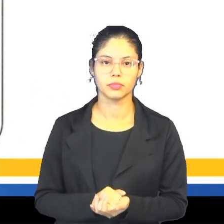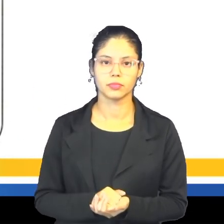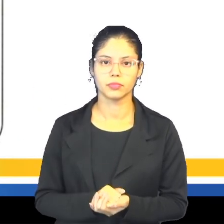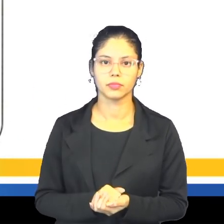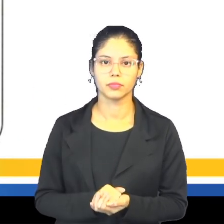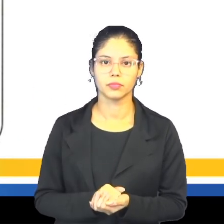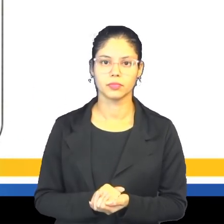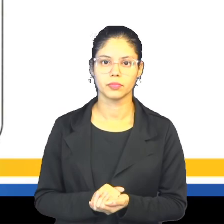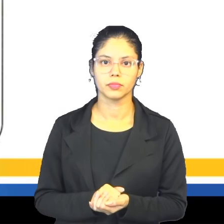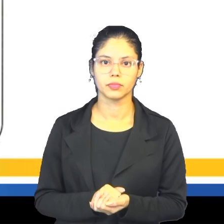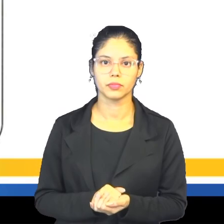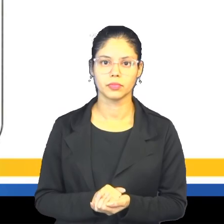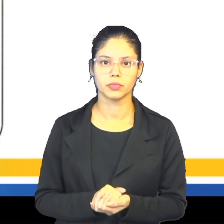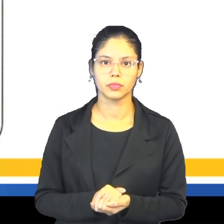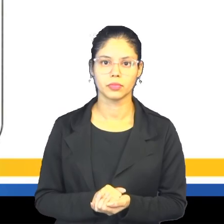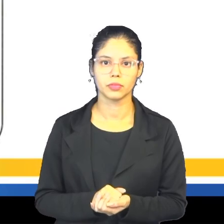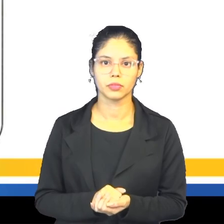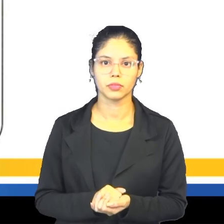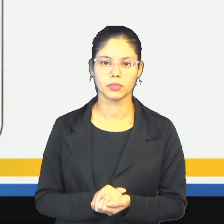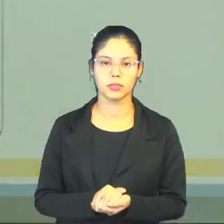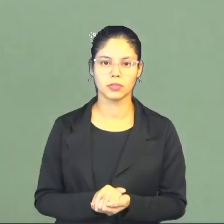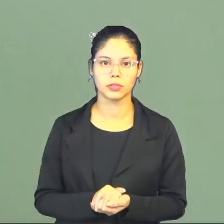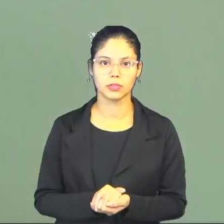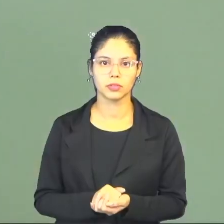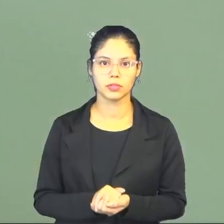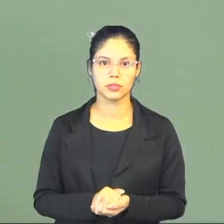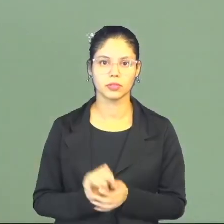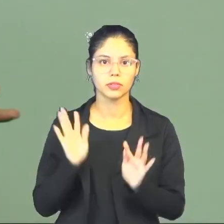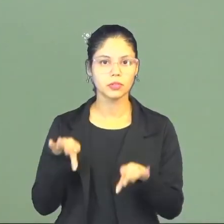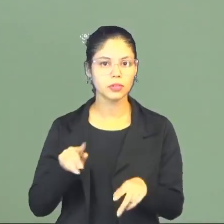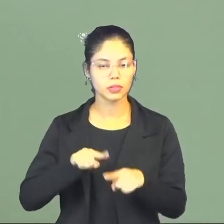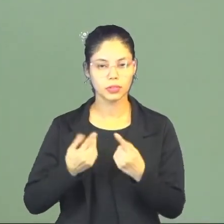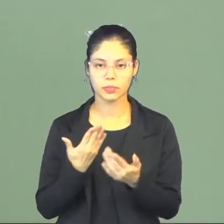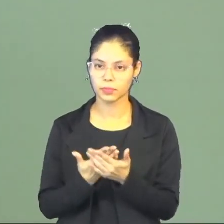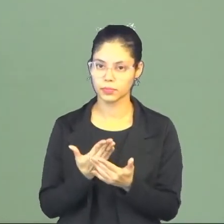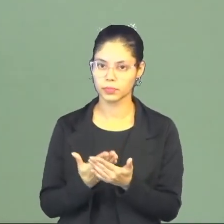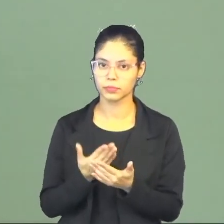vontade. Então chegamos aqui ao final de mais uma